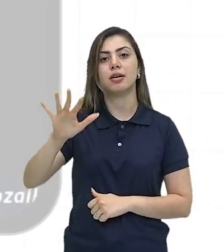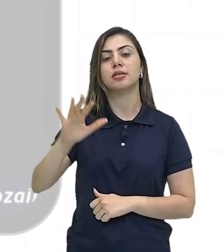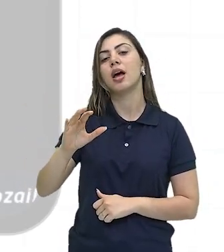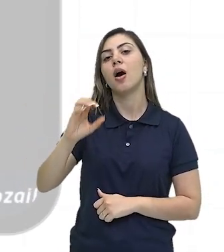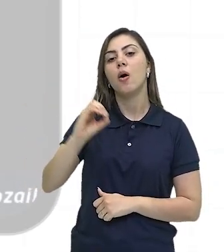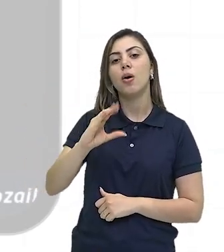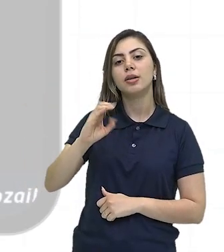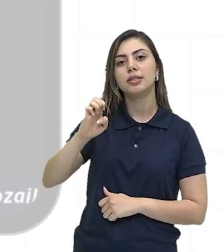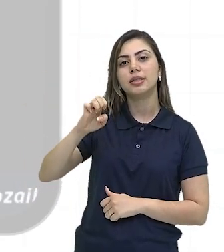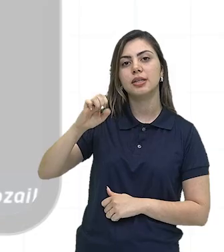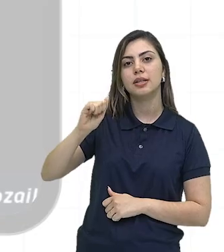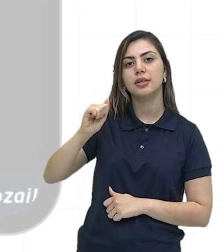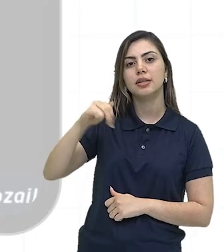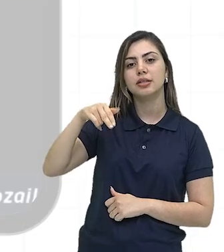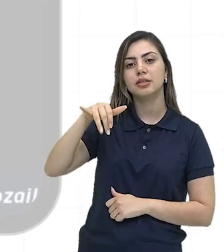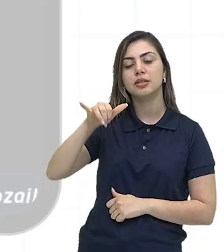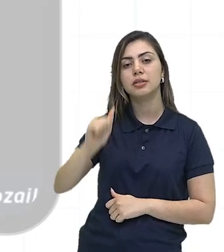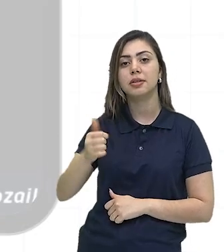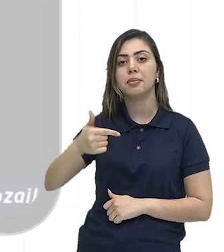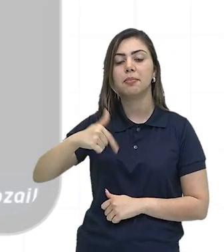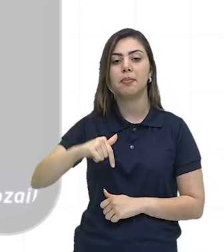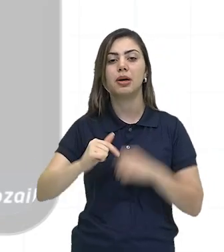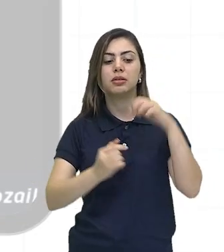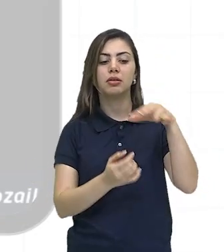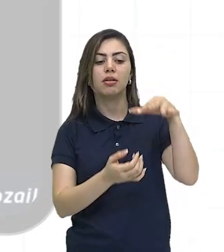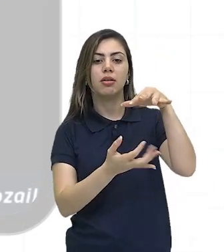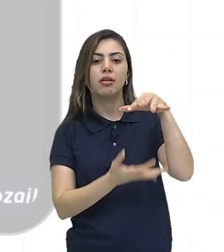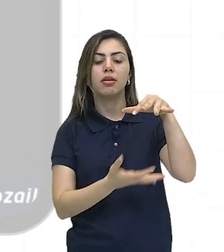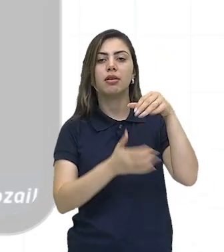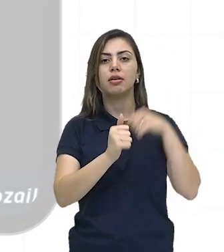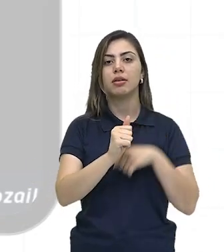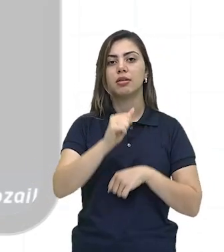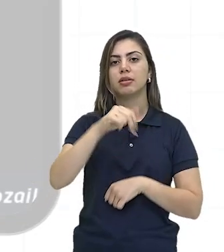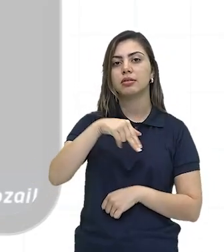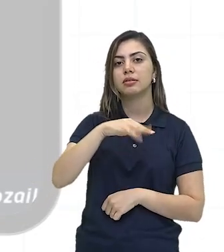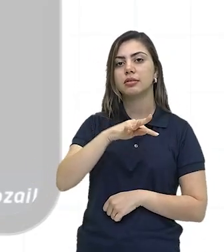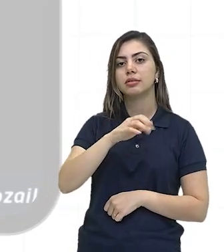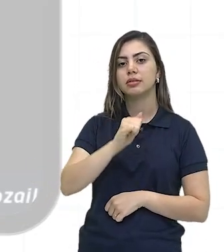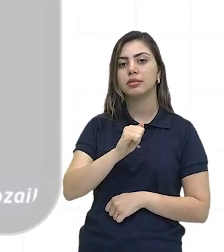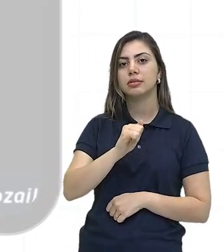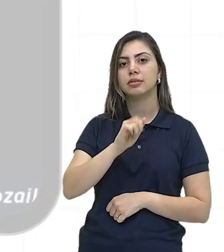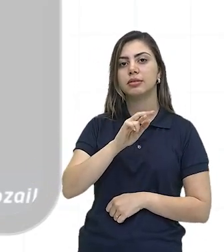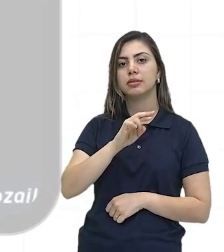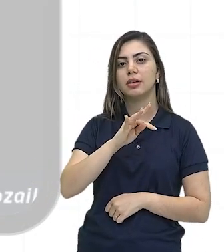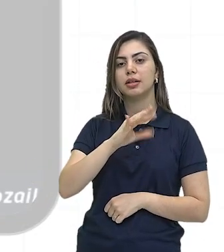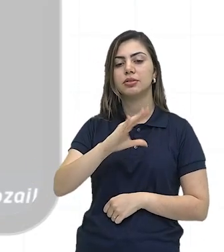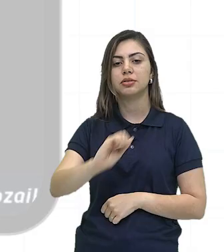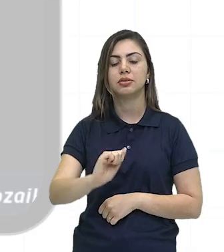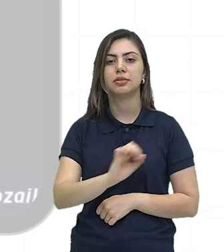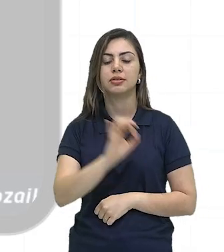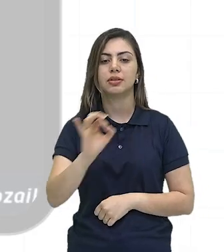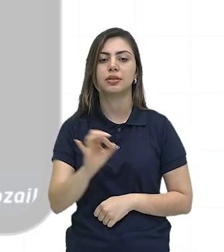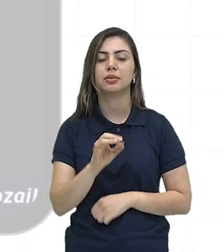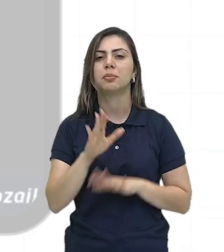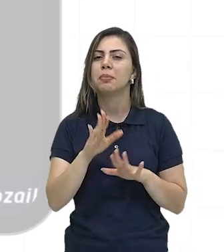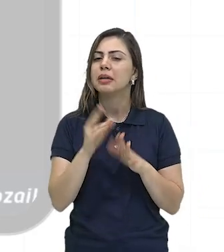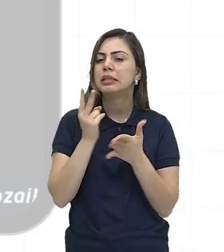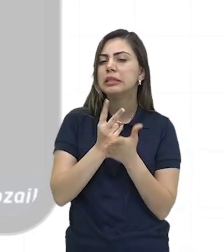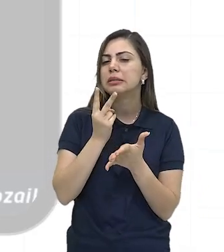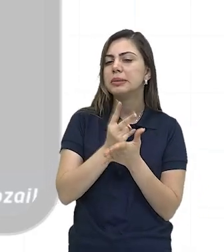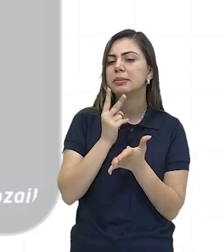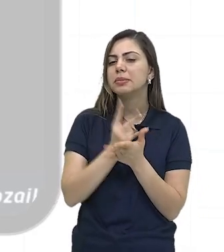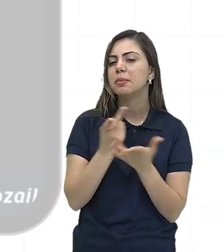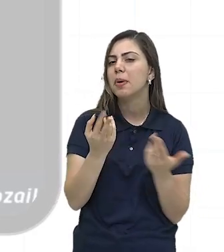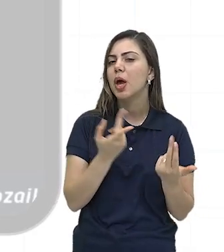a Antártida. 6 grandes massas de terras. Mas, gente, será que sempre foi